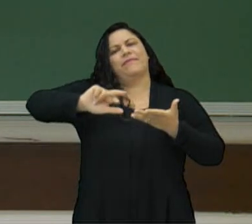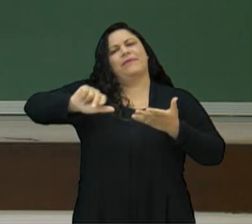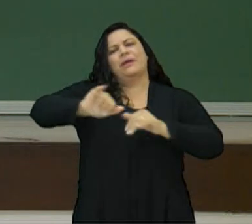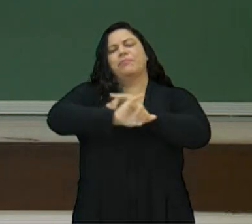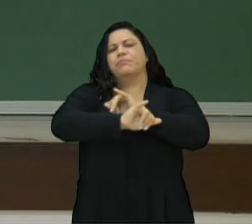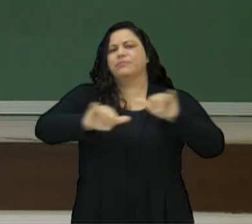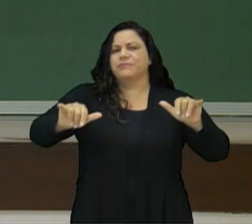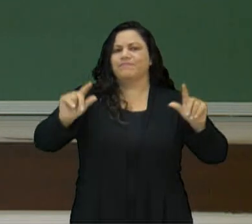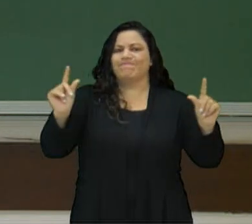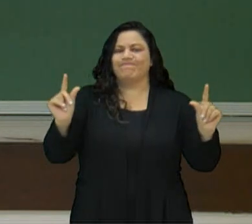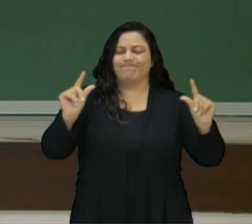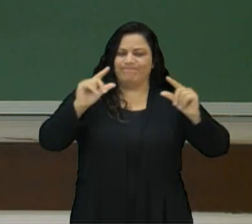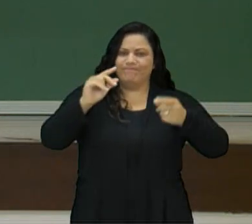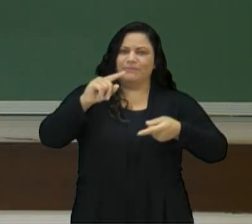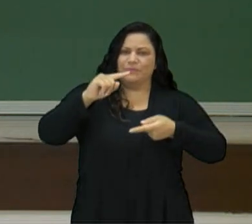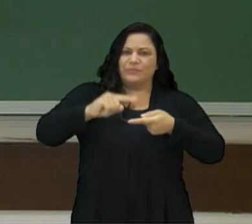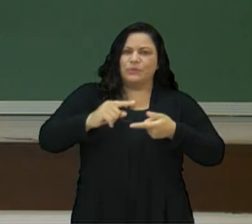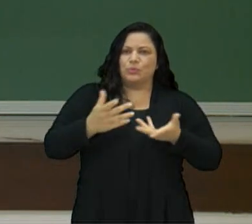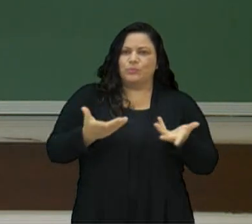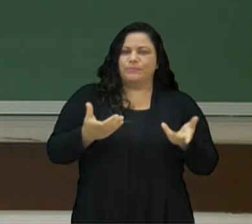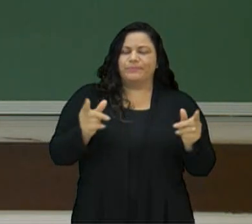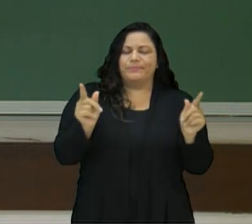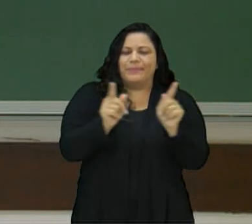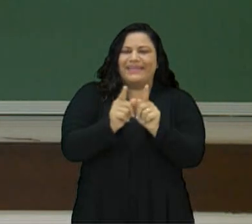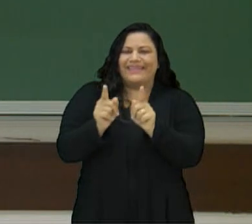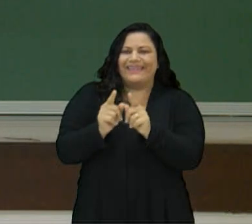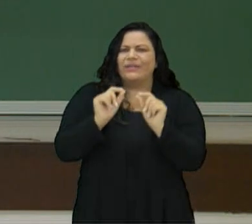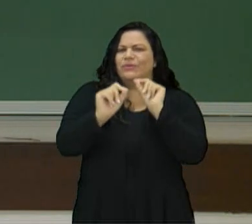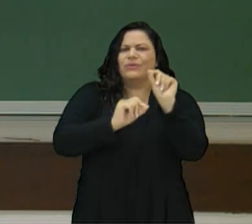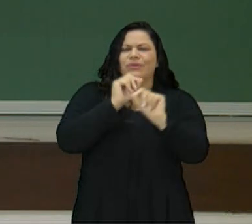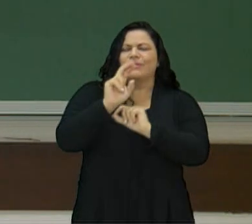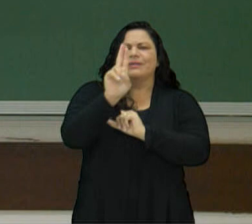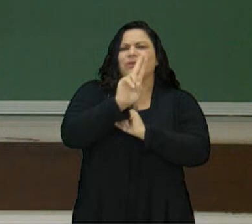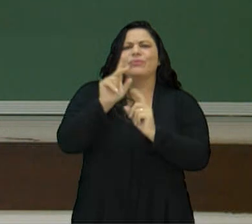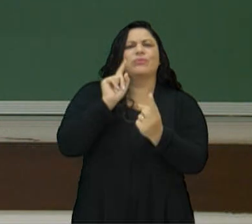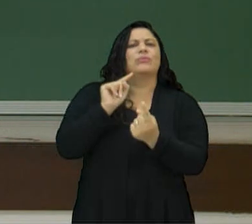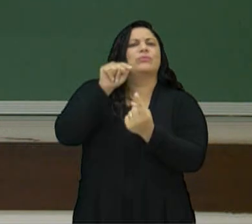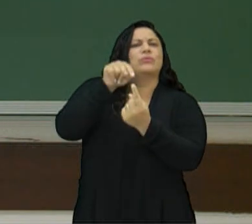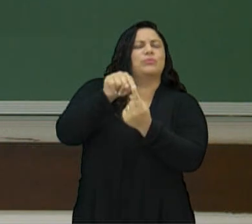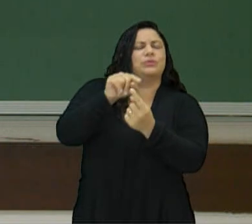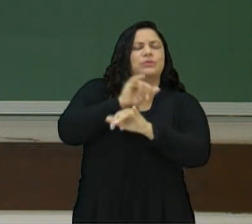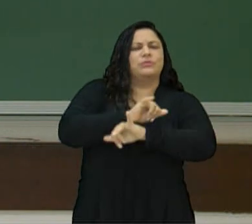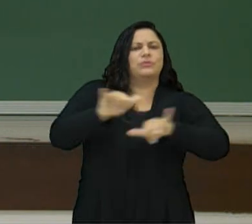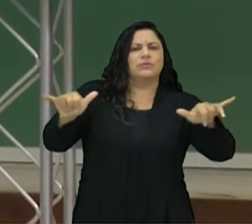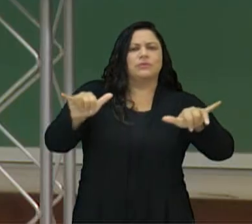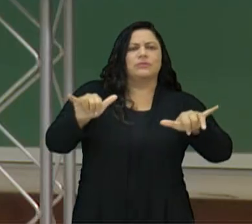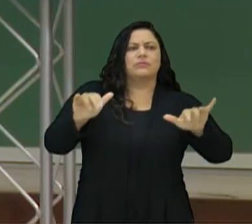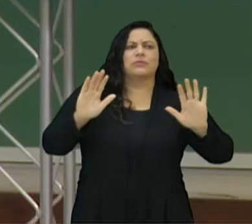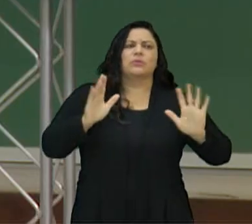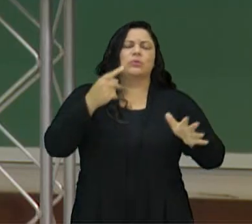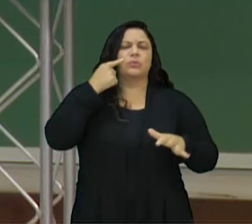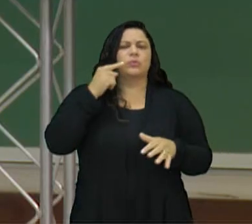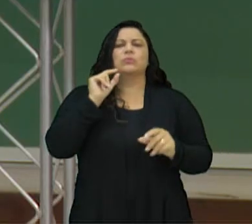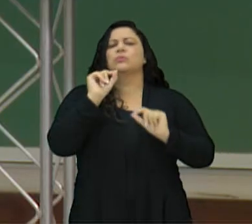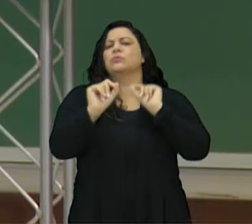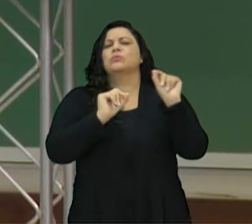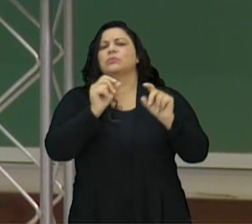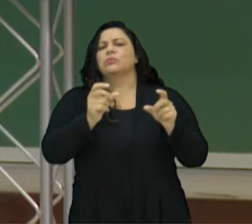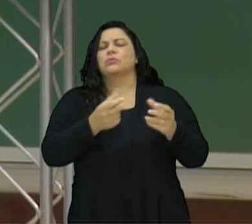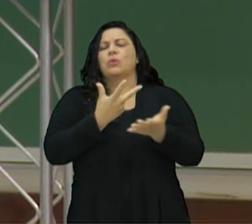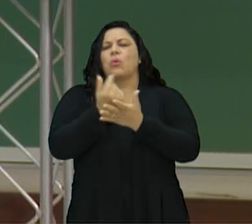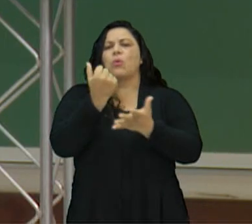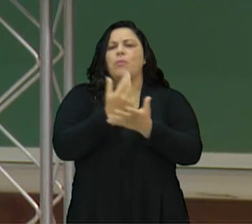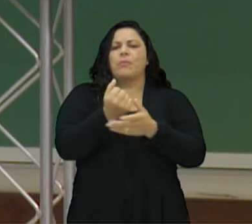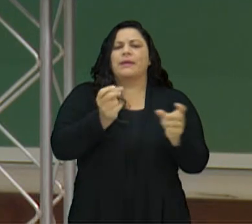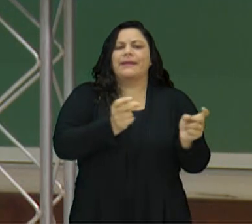bem organizada. E qual que é a utilidade, qual que é o objetivo desse anúncio? Como nós vimos, comprar, vender,